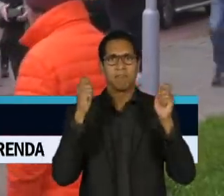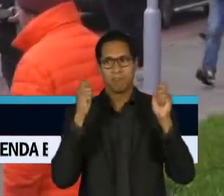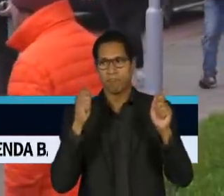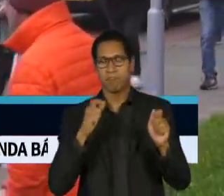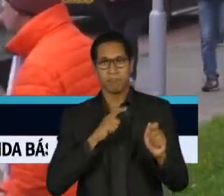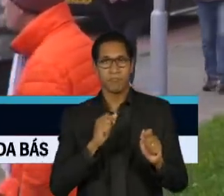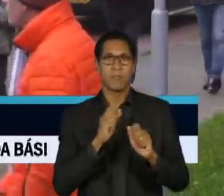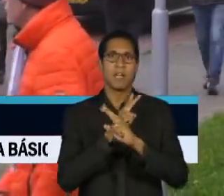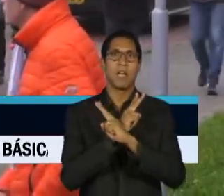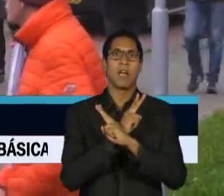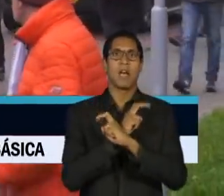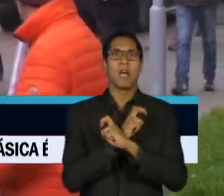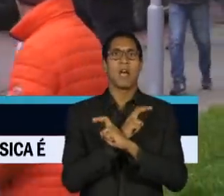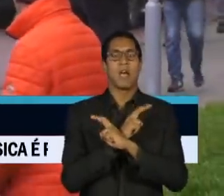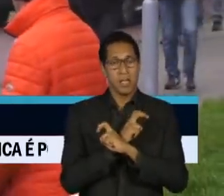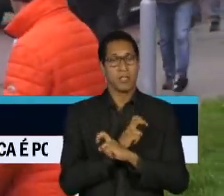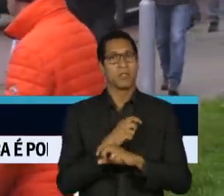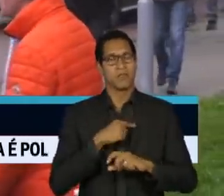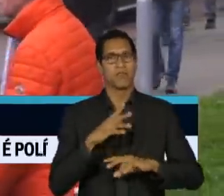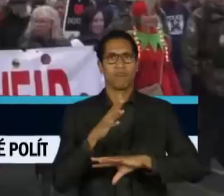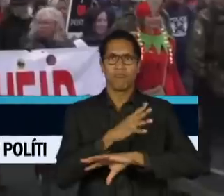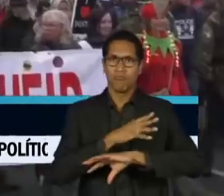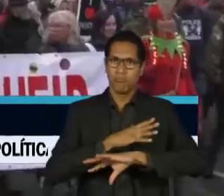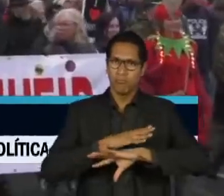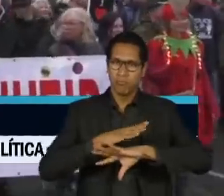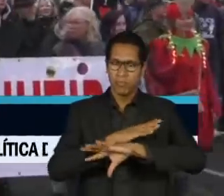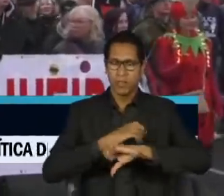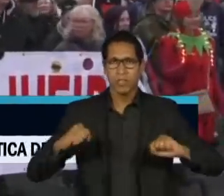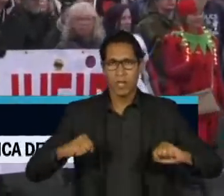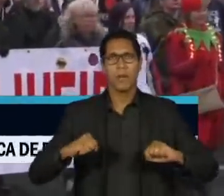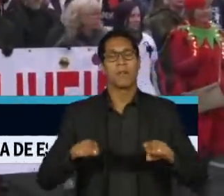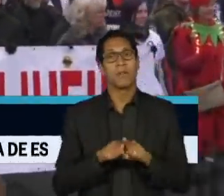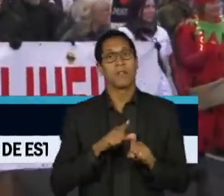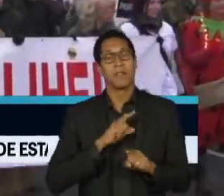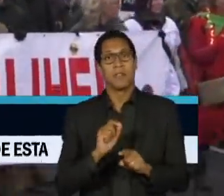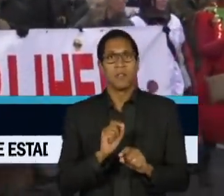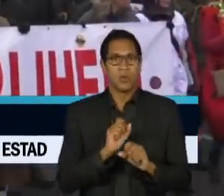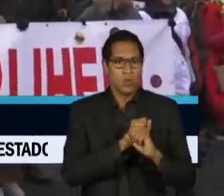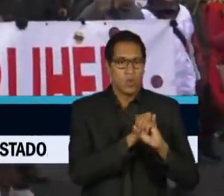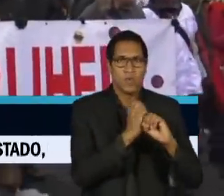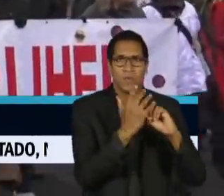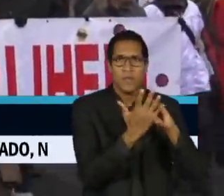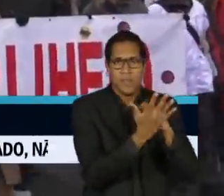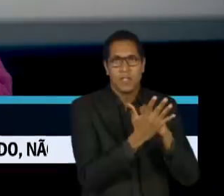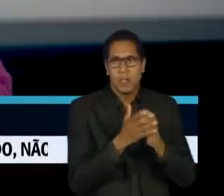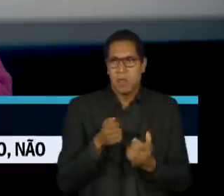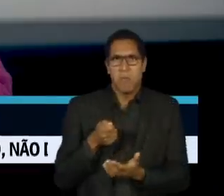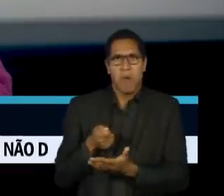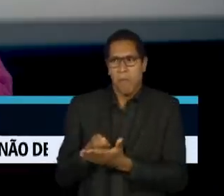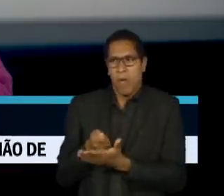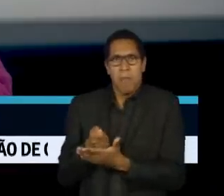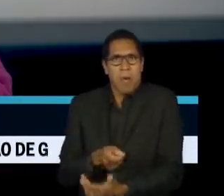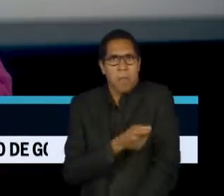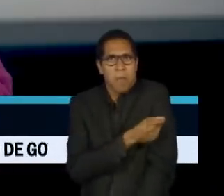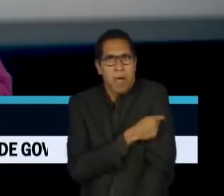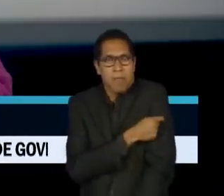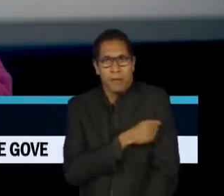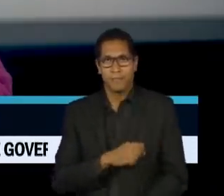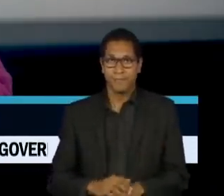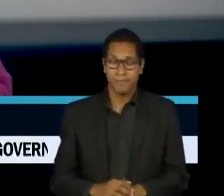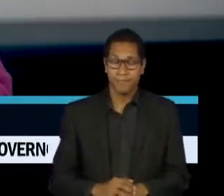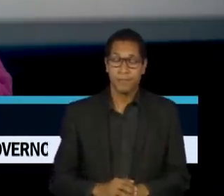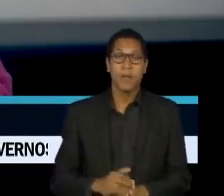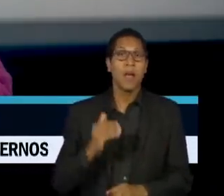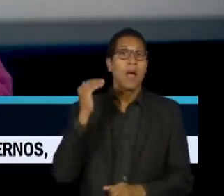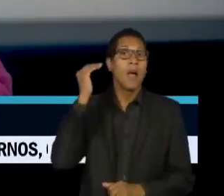conta do anúncio do novo lockdown e da decisão de tornar a vacinação contra a Covid-19 obrigatória. Há poucos dias de deixar o